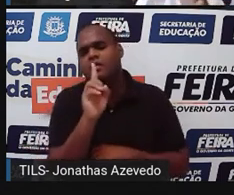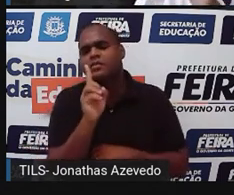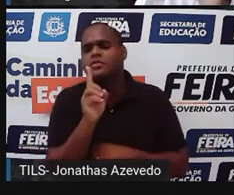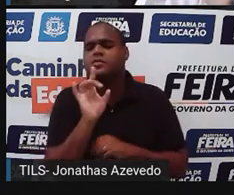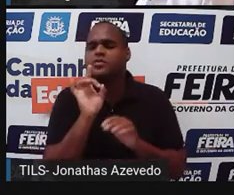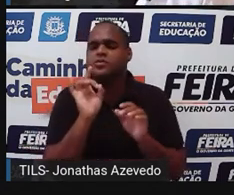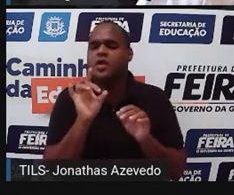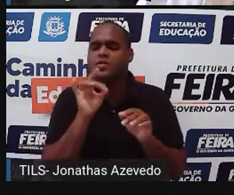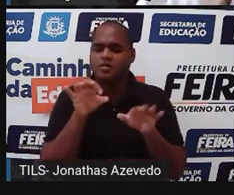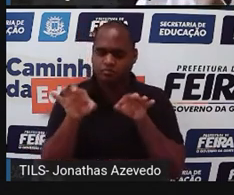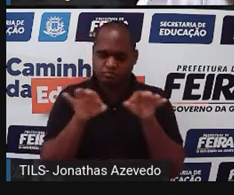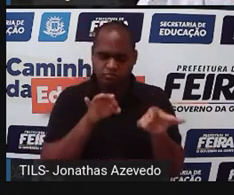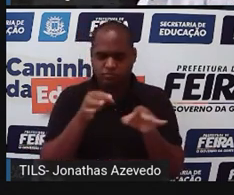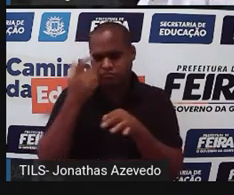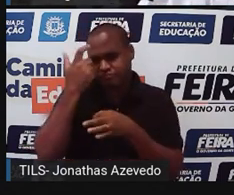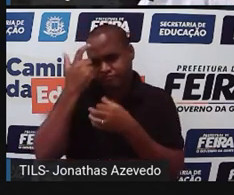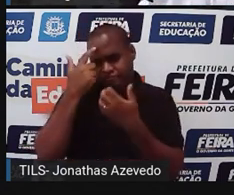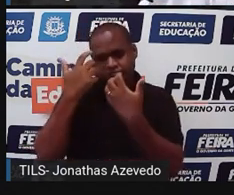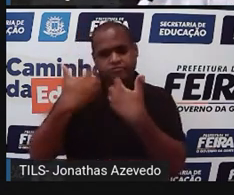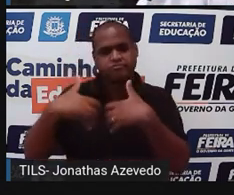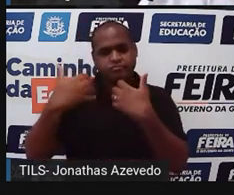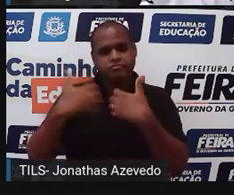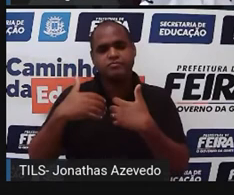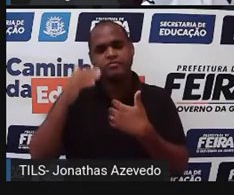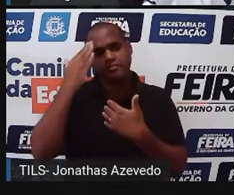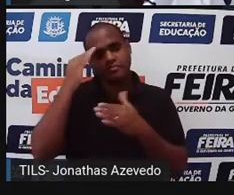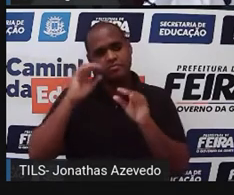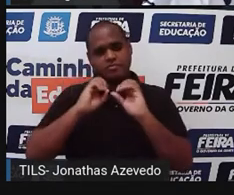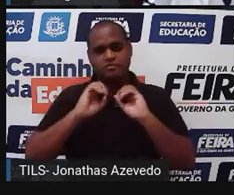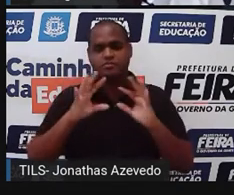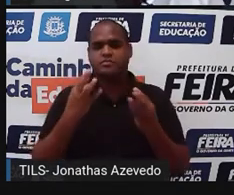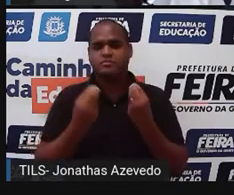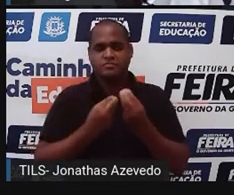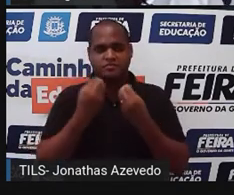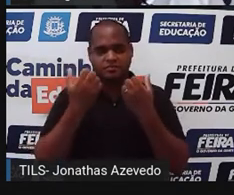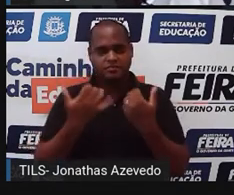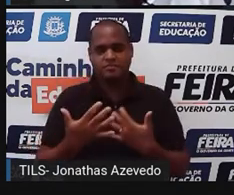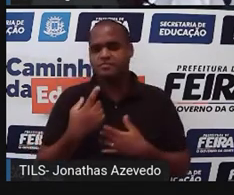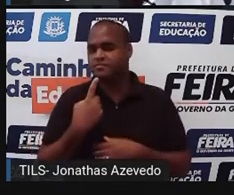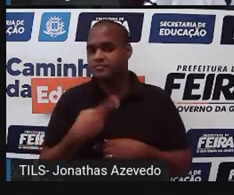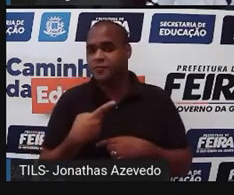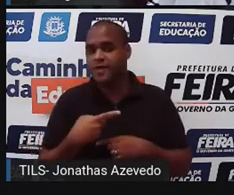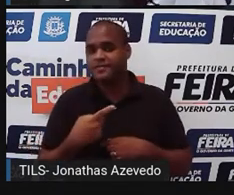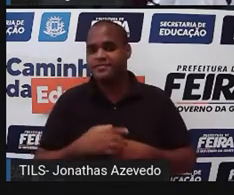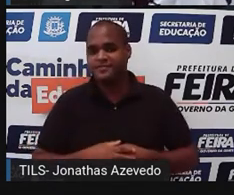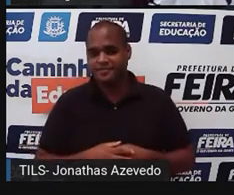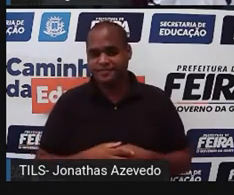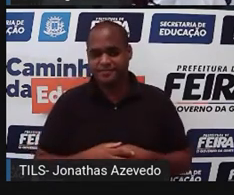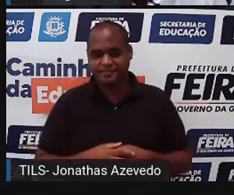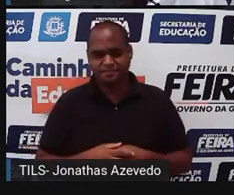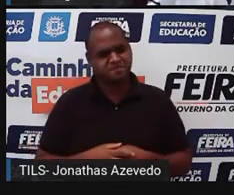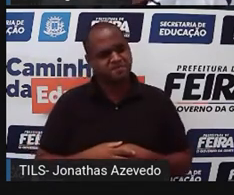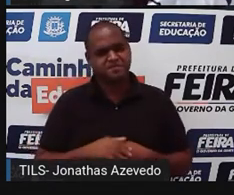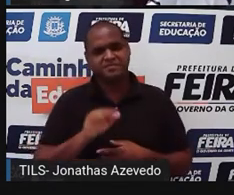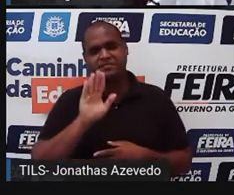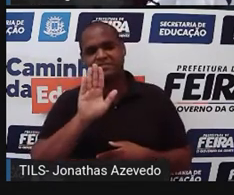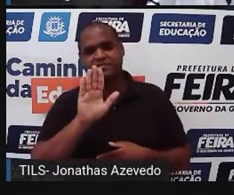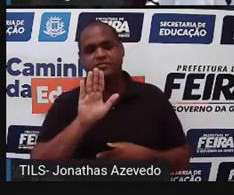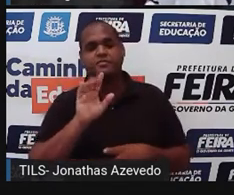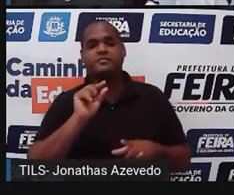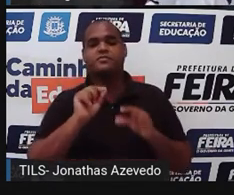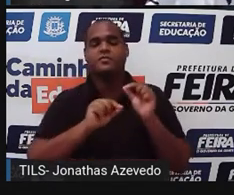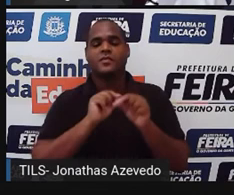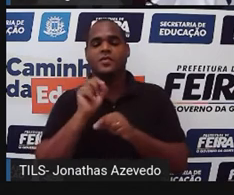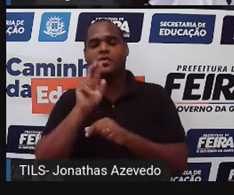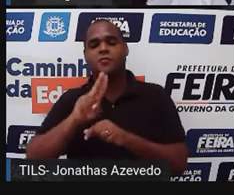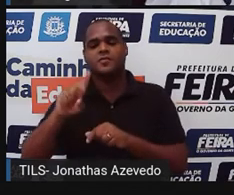construir o raciocínio e entender por que que se calcula a área de triângulo dessa forma É mas o que é